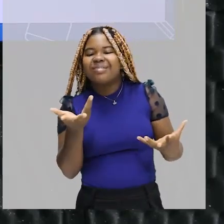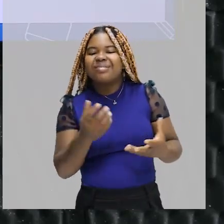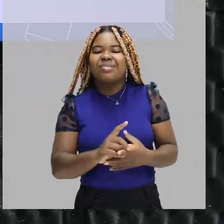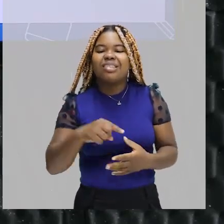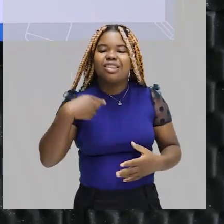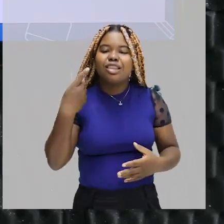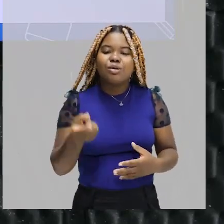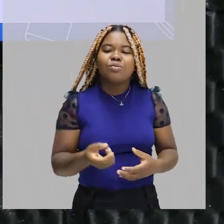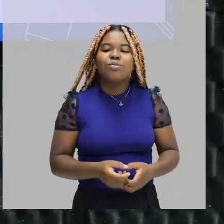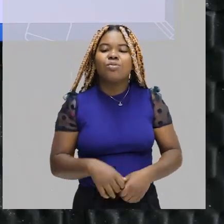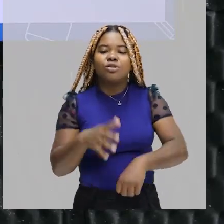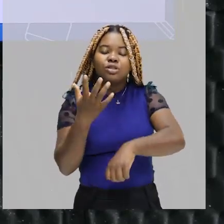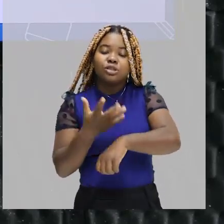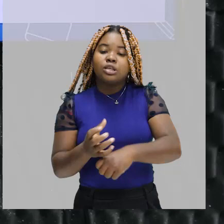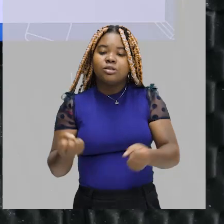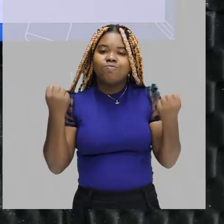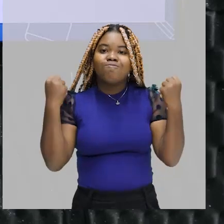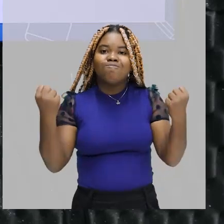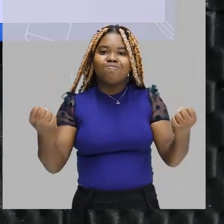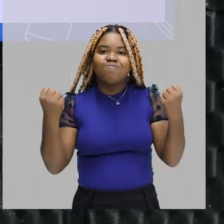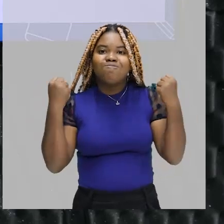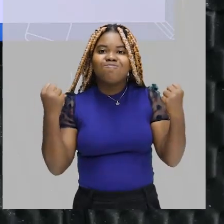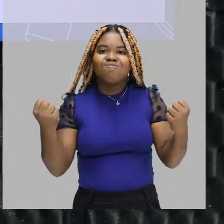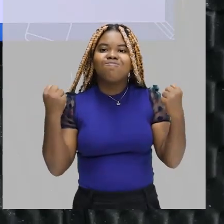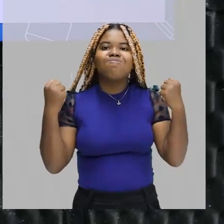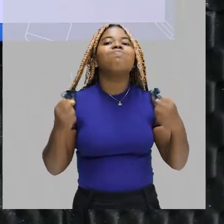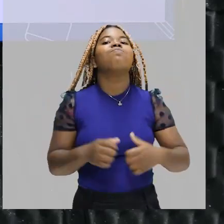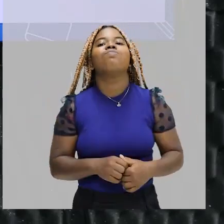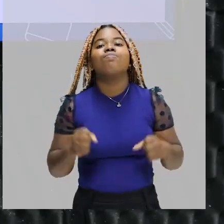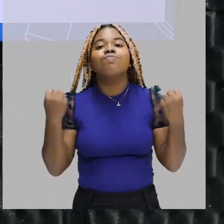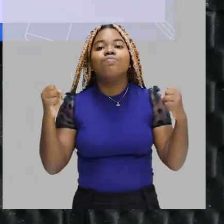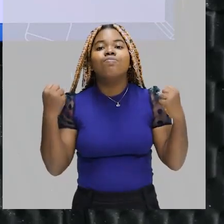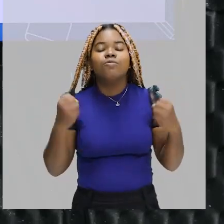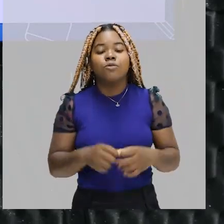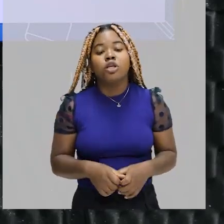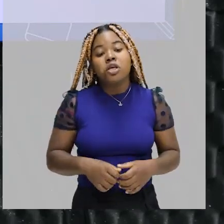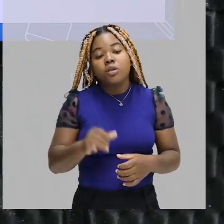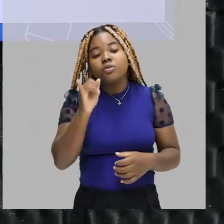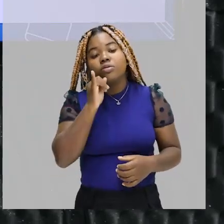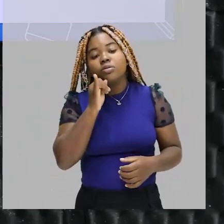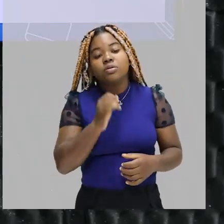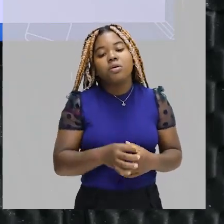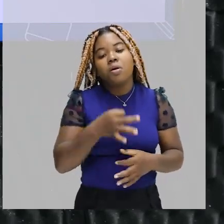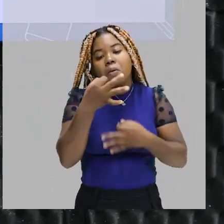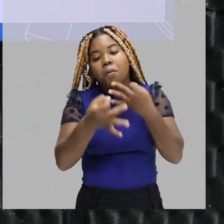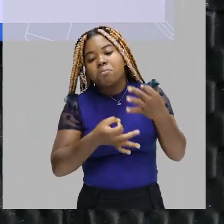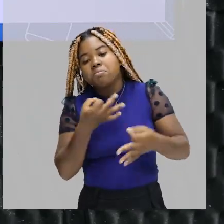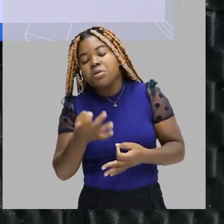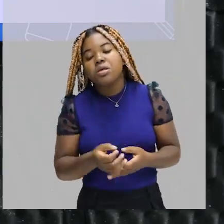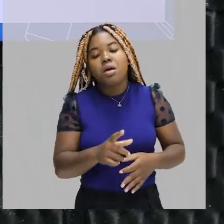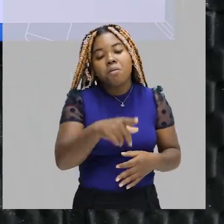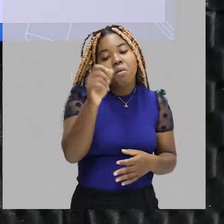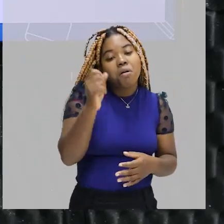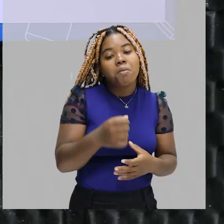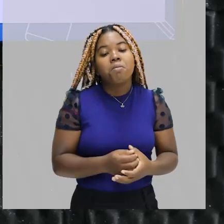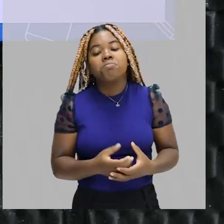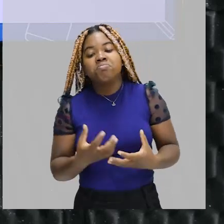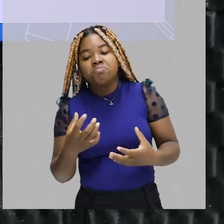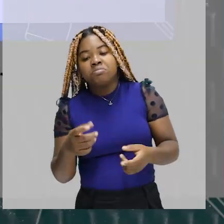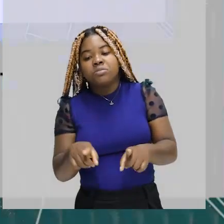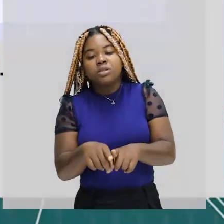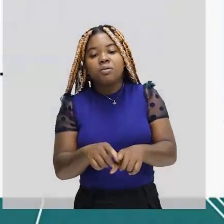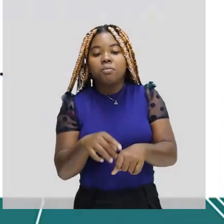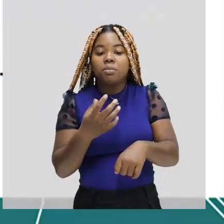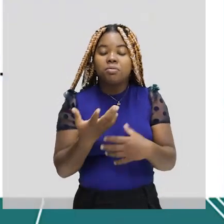de fazer exercício, tá? Então são exemplos que demonstram emoção, opinião, sentimento, preferência. Também se